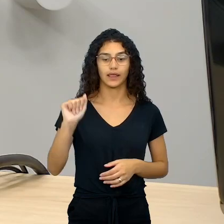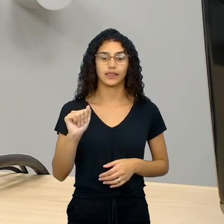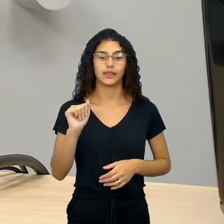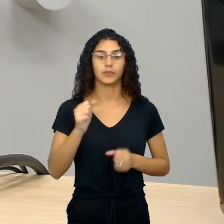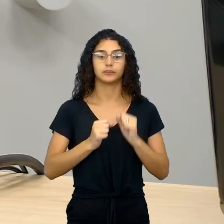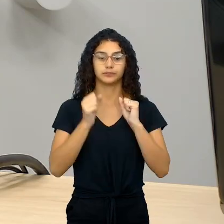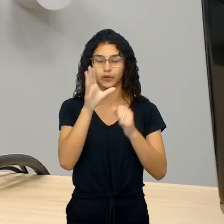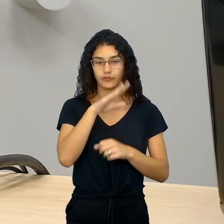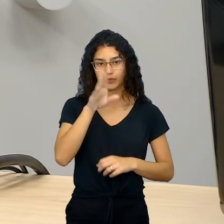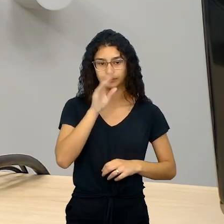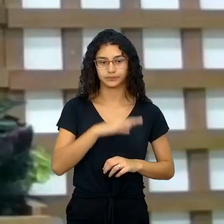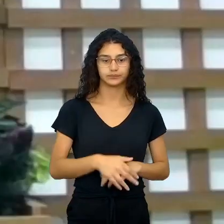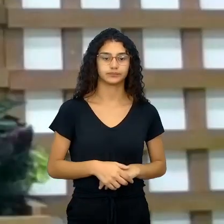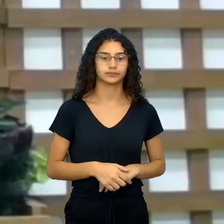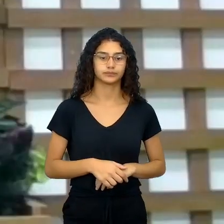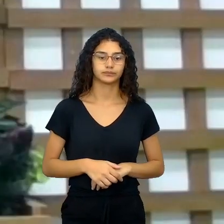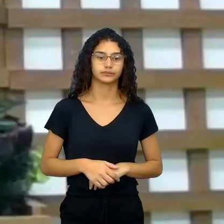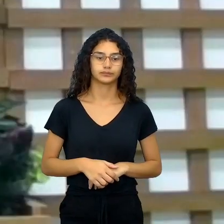com você.